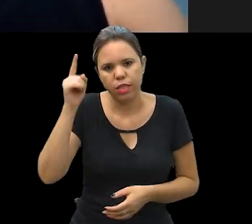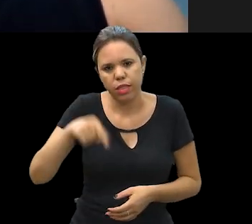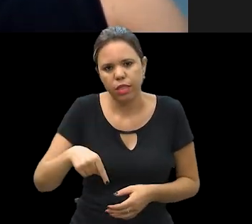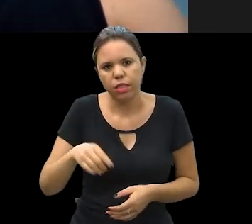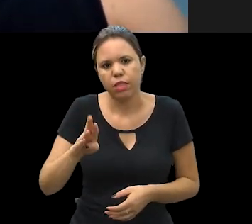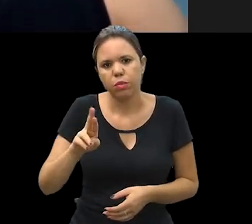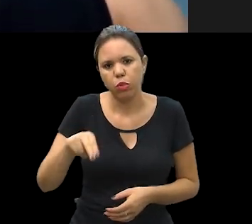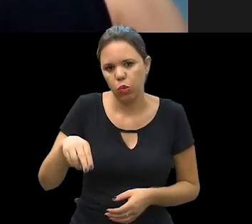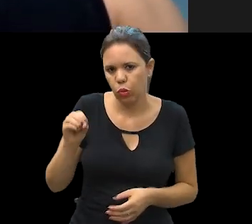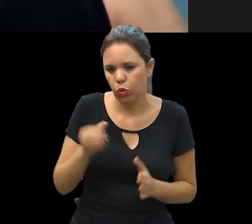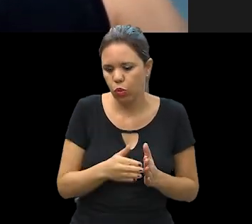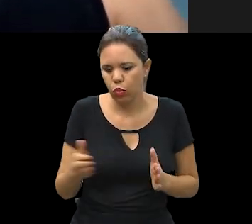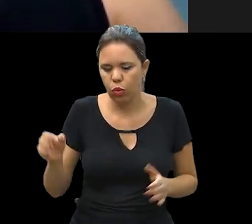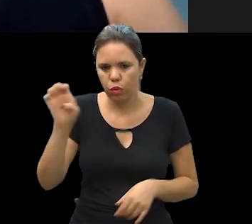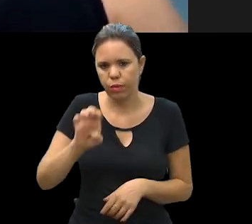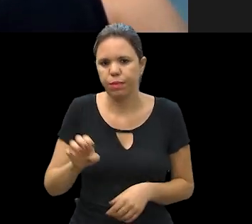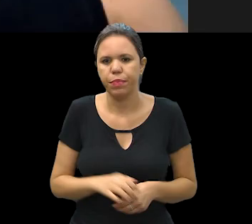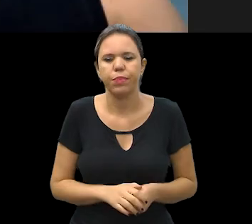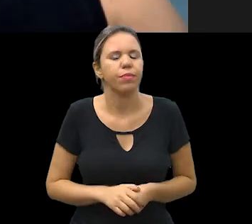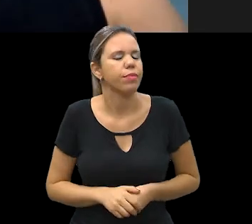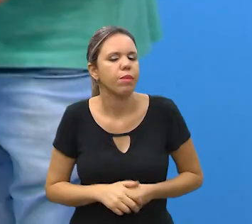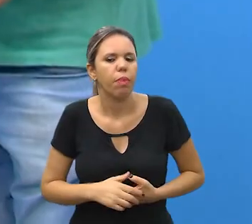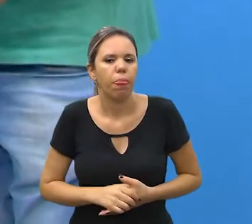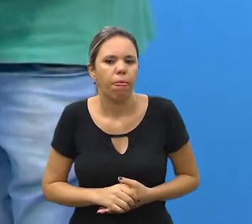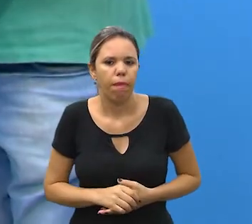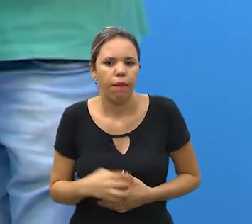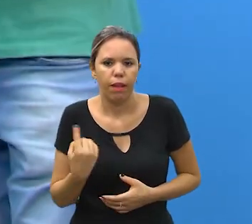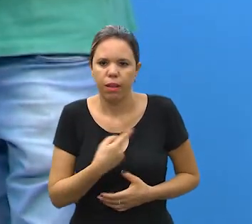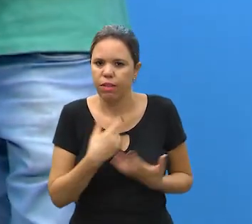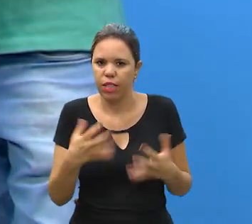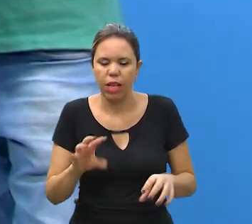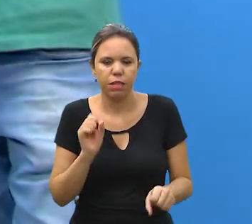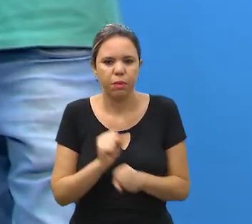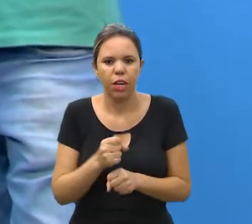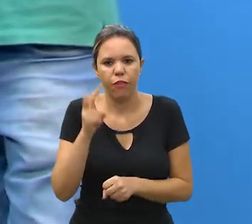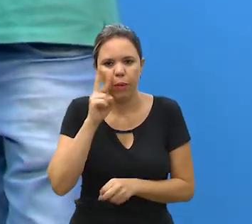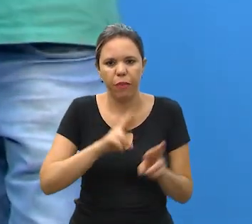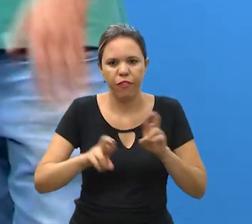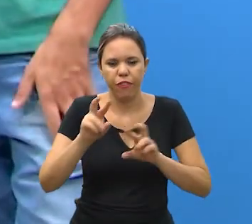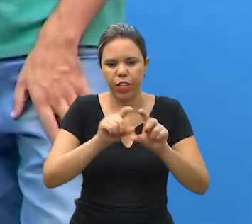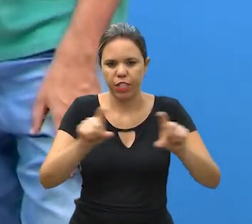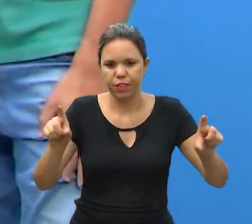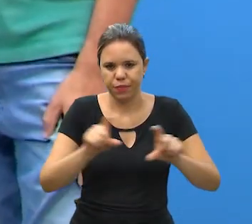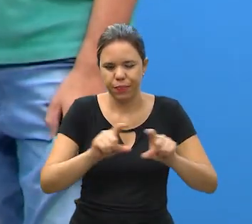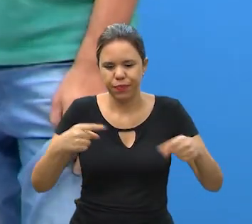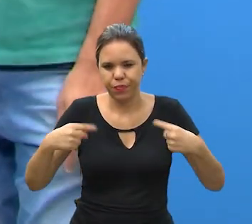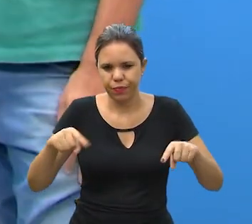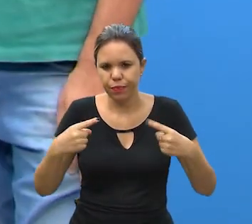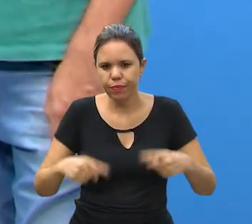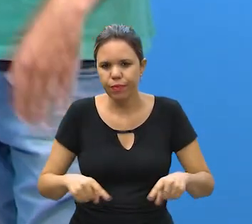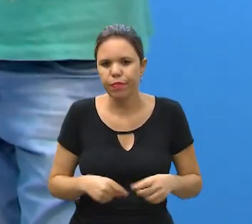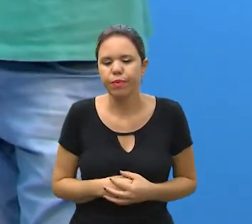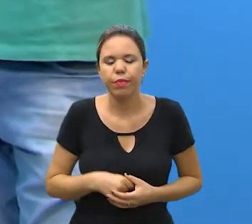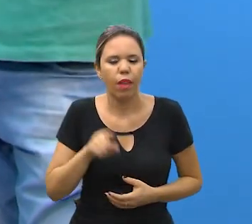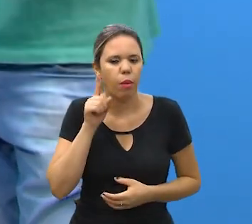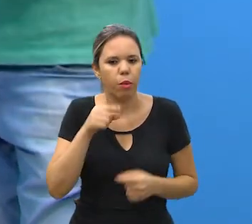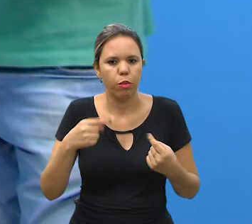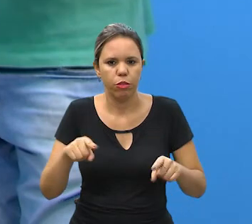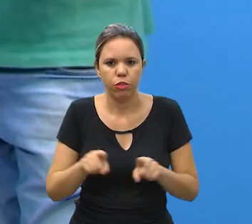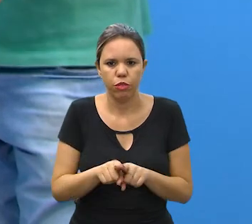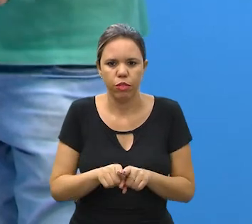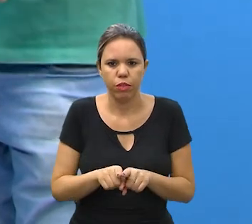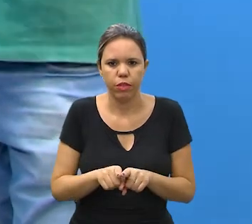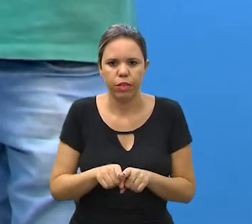a ideia veio do Bruno durante a turnê também na Europa. E nem a gente quer esperar, né? Então vamos conferir um trechinho de Viva Las